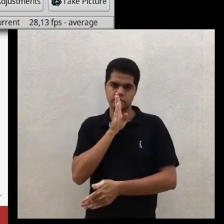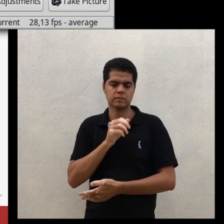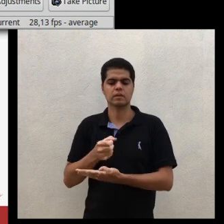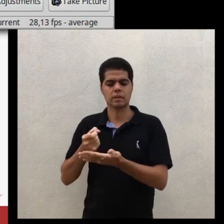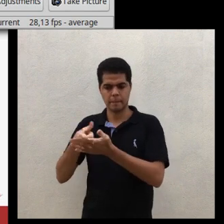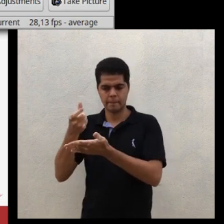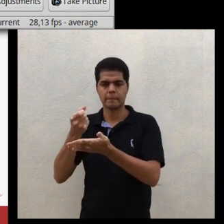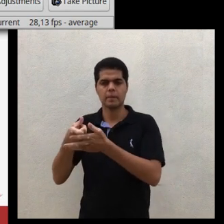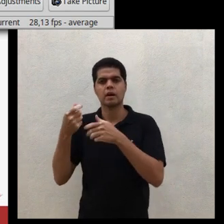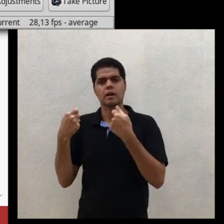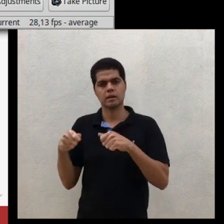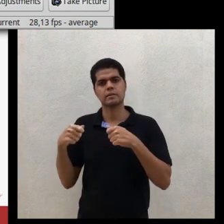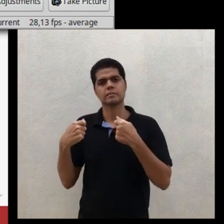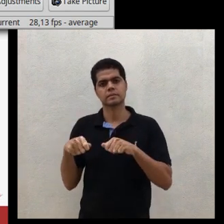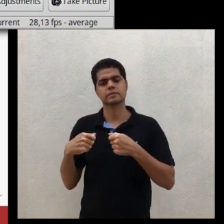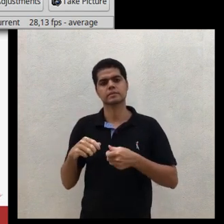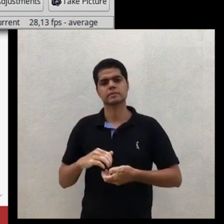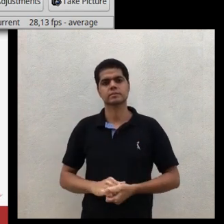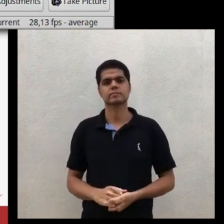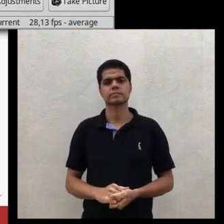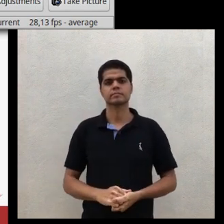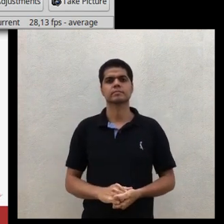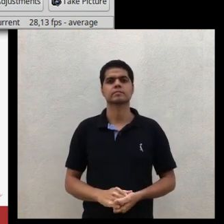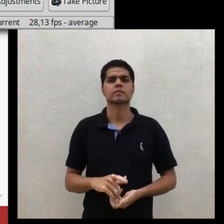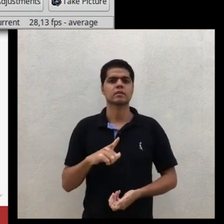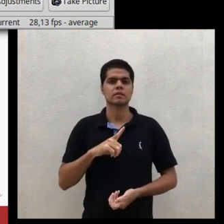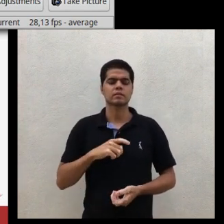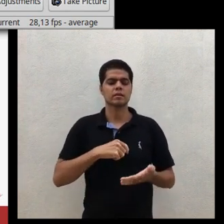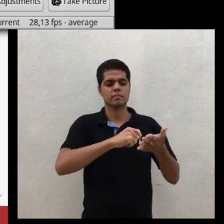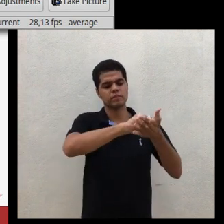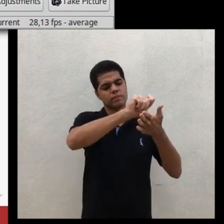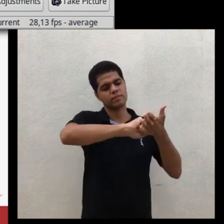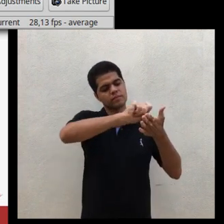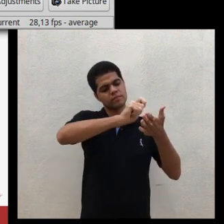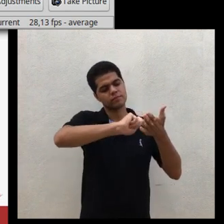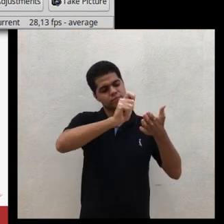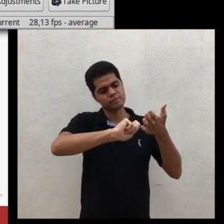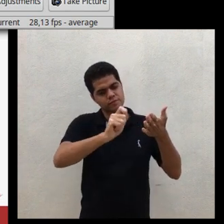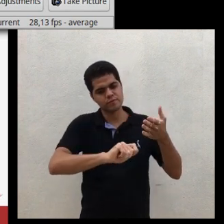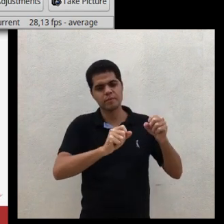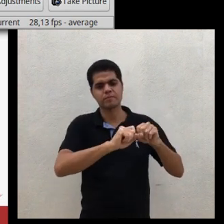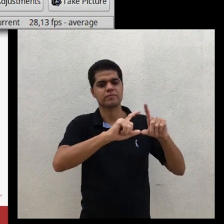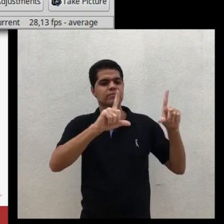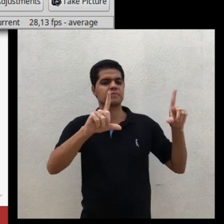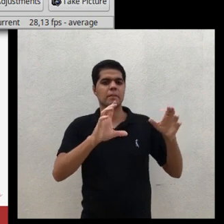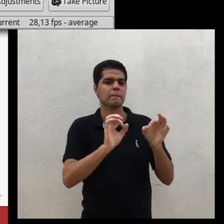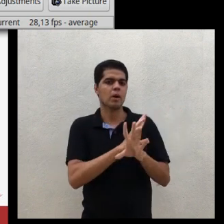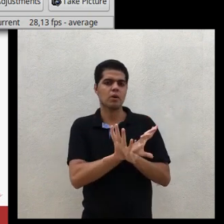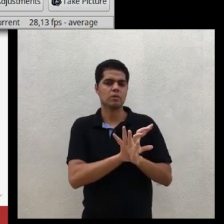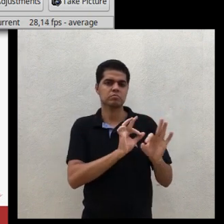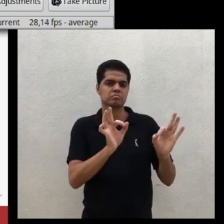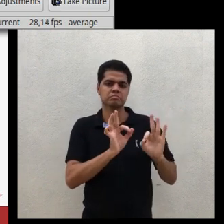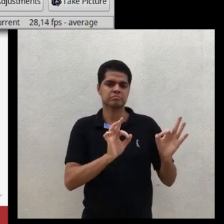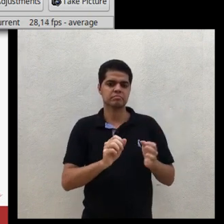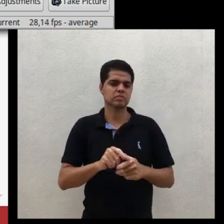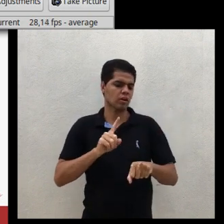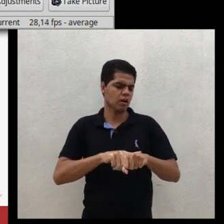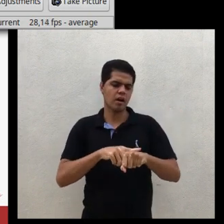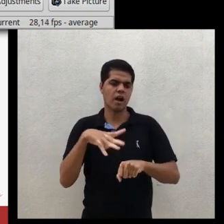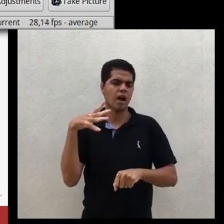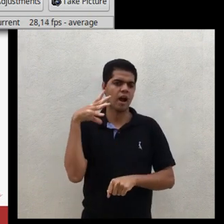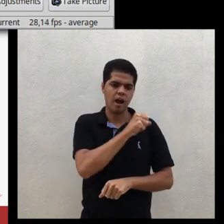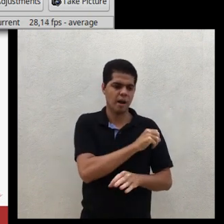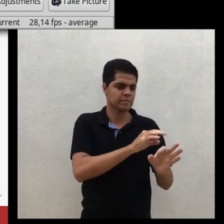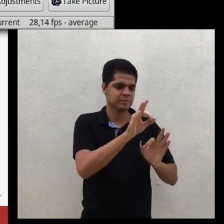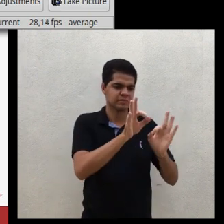Fuzzytech. Você desenha as figurinhas na tela. Tá? Você não perde tempo